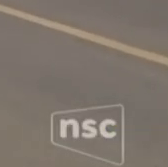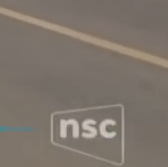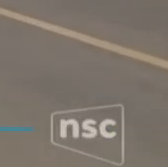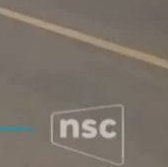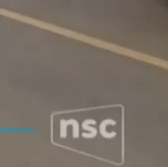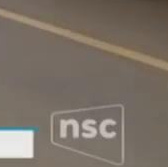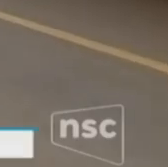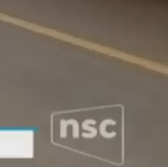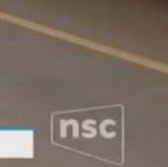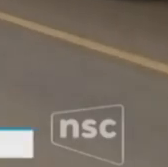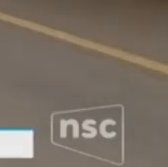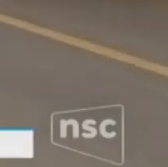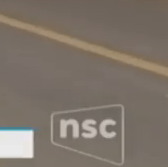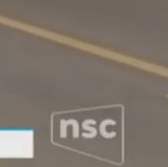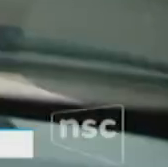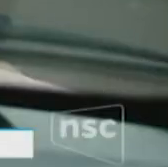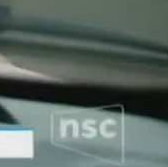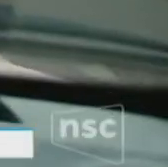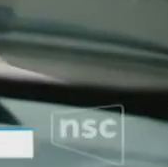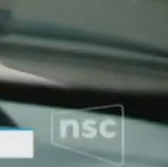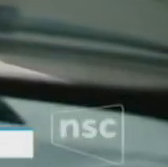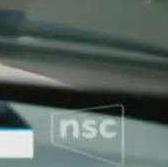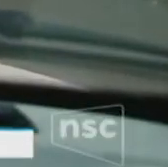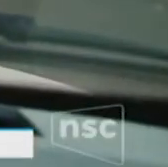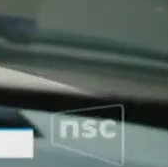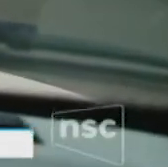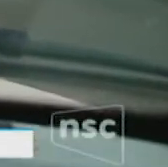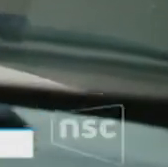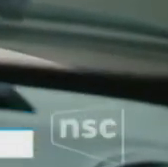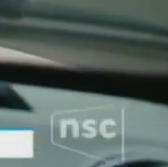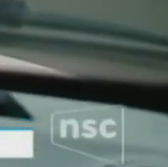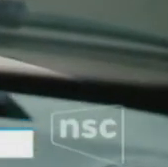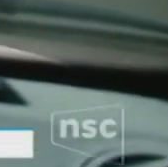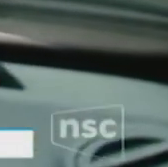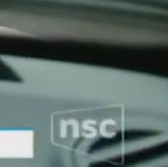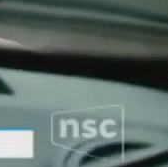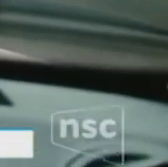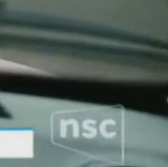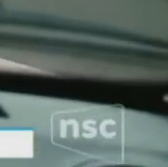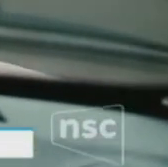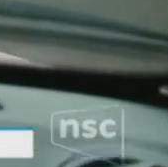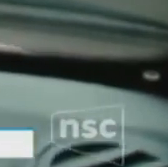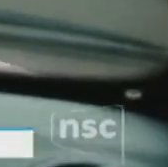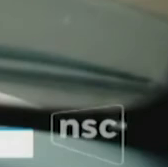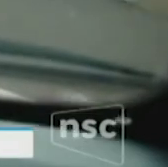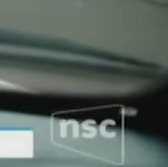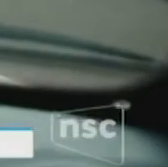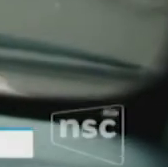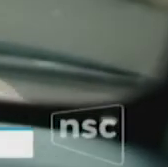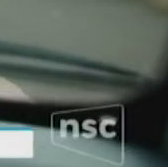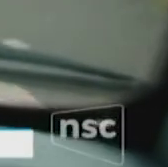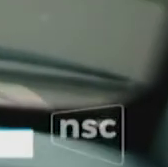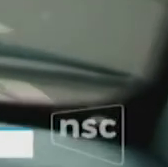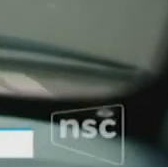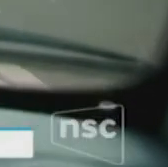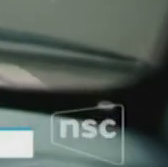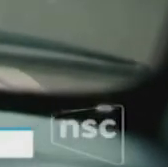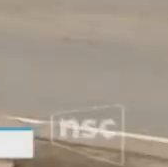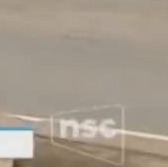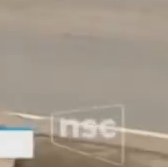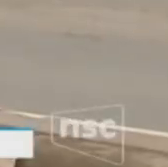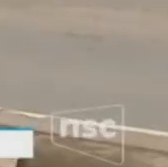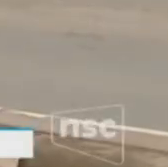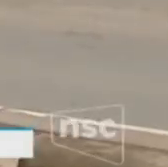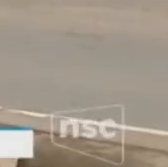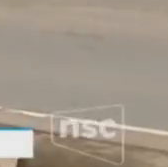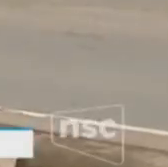pelo Estado em 2014, um investimento de quase 40 milhões de reais. São cerca de 10 quilômetros de estrada, do